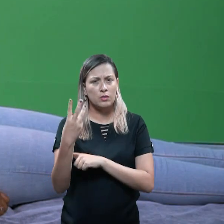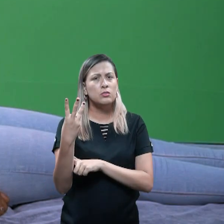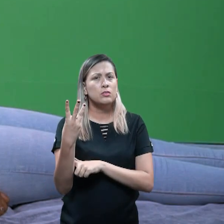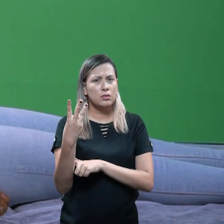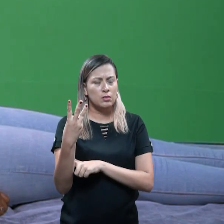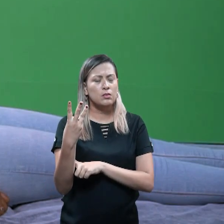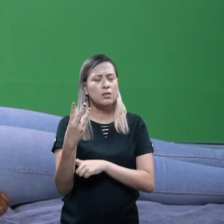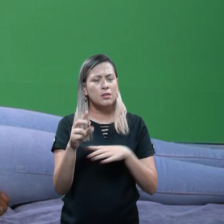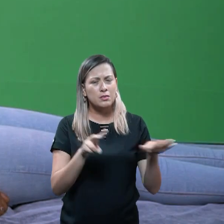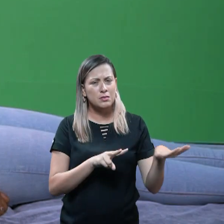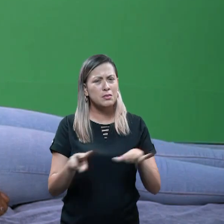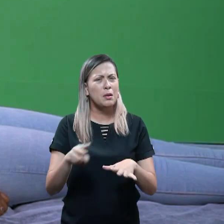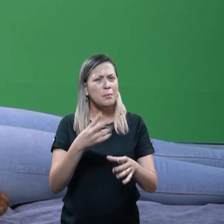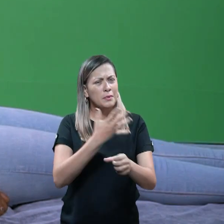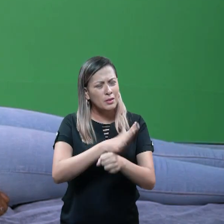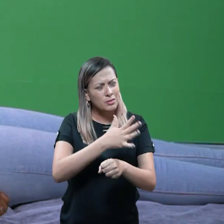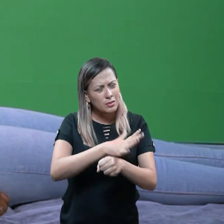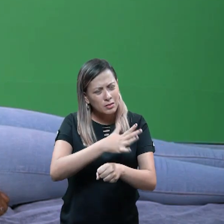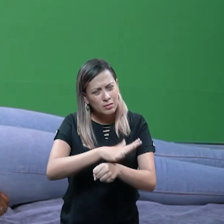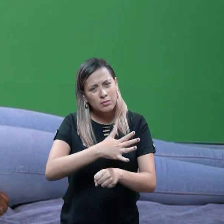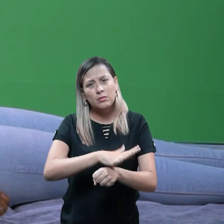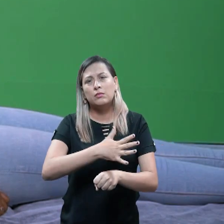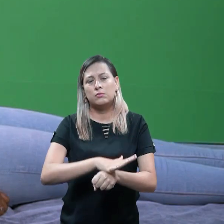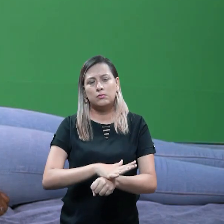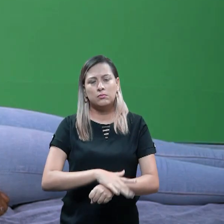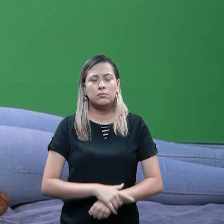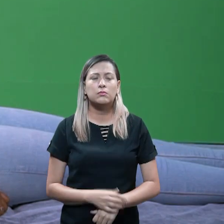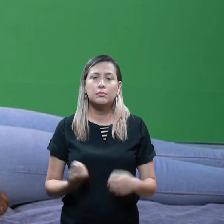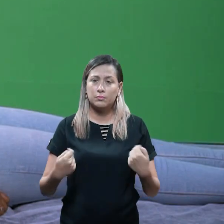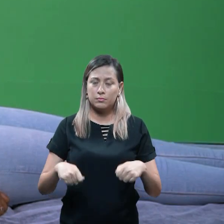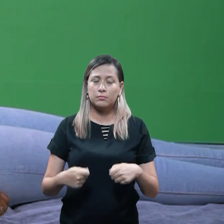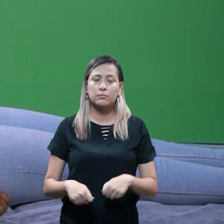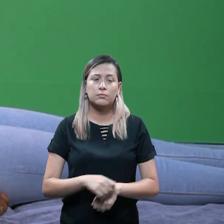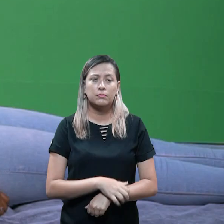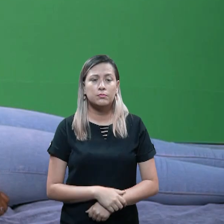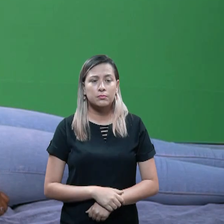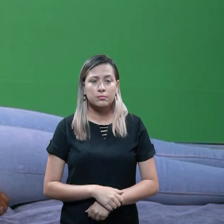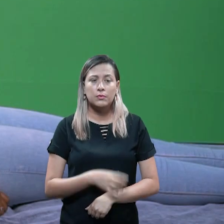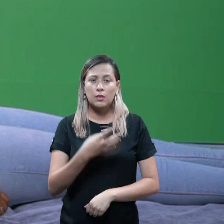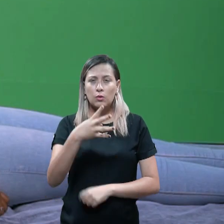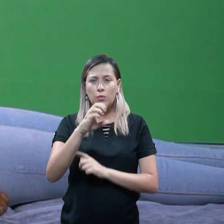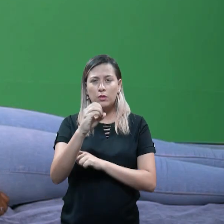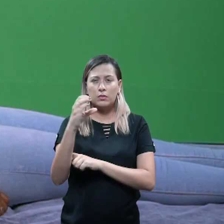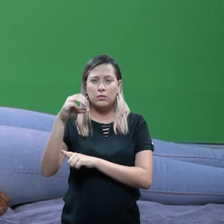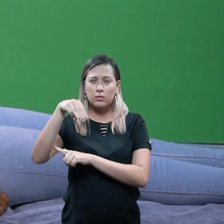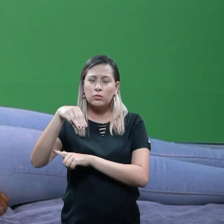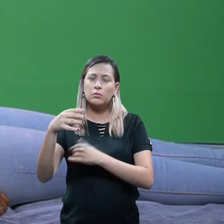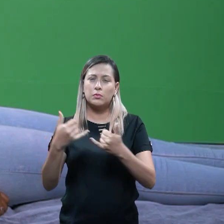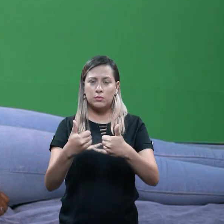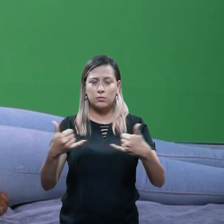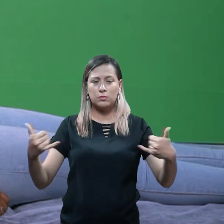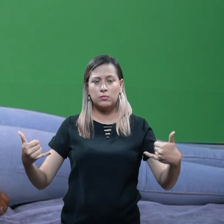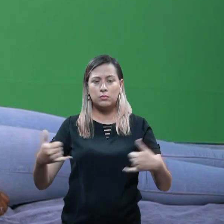de treino, muito treino mesmo. Eu peguei uns 40 centímetros de